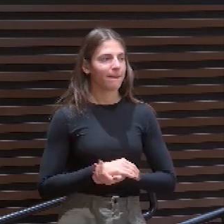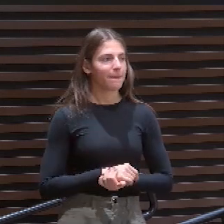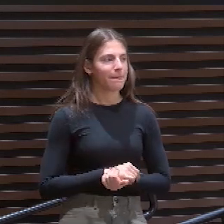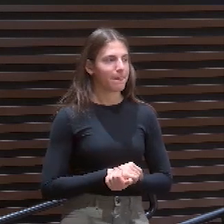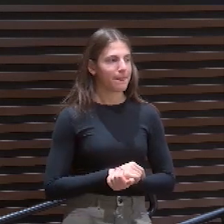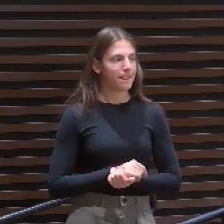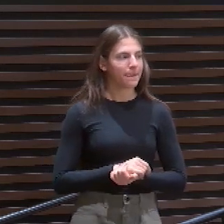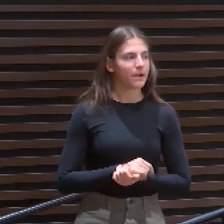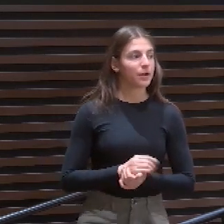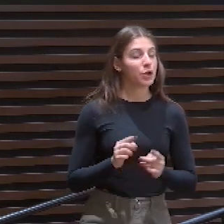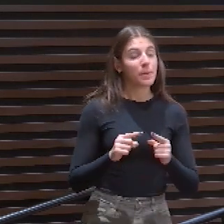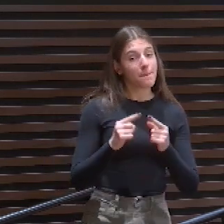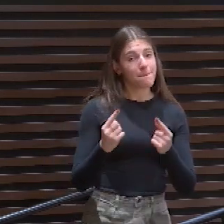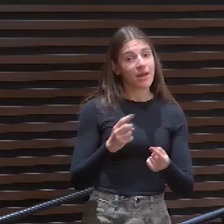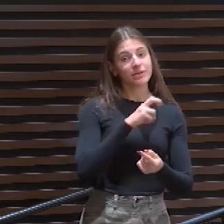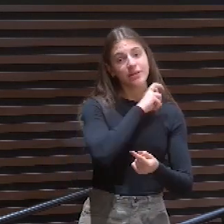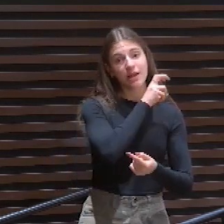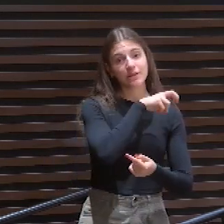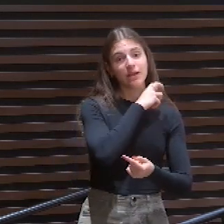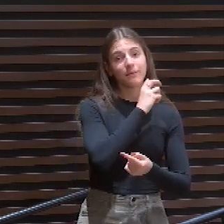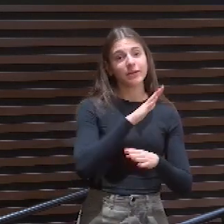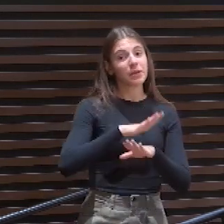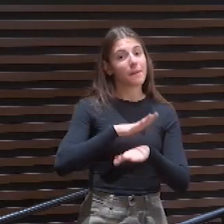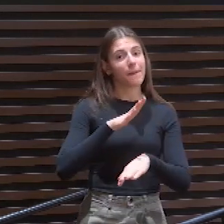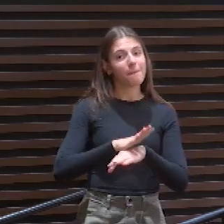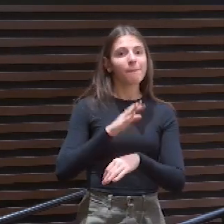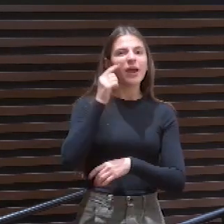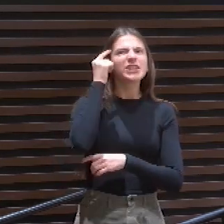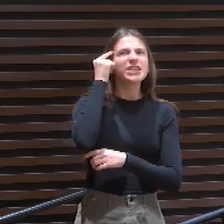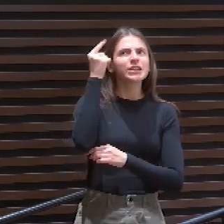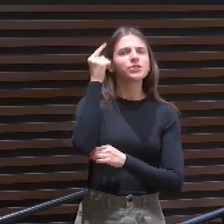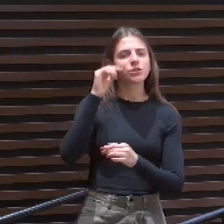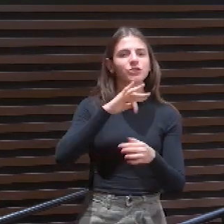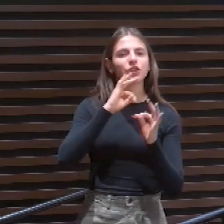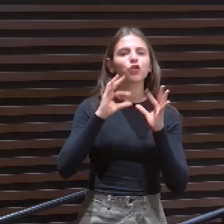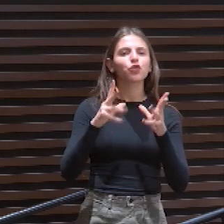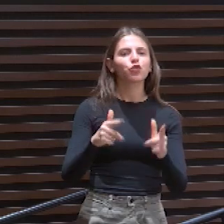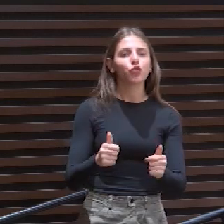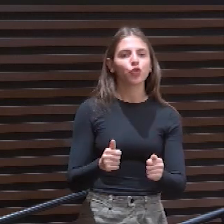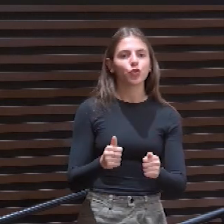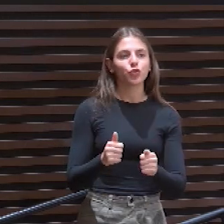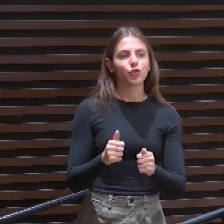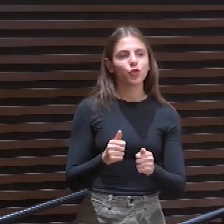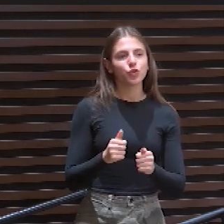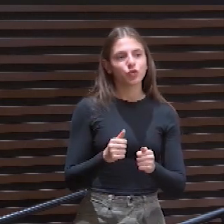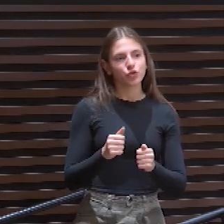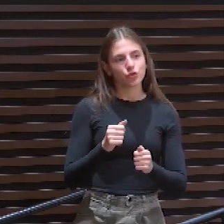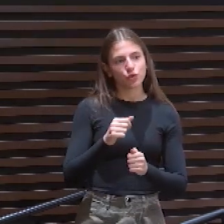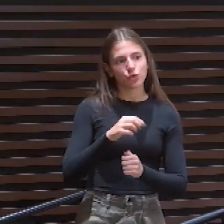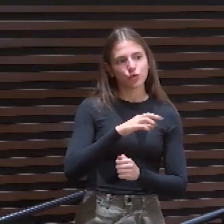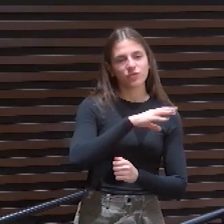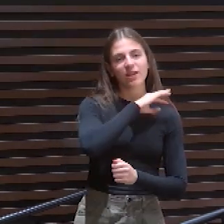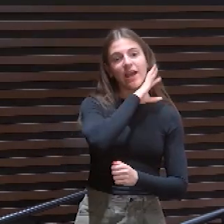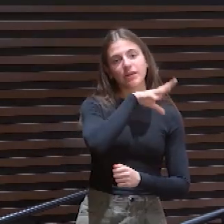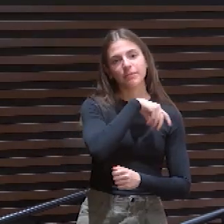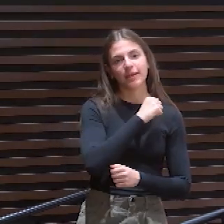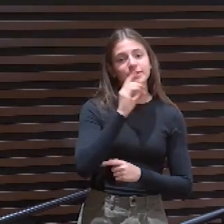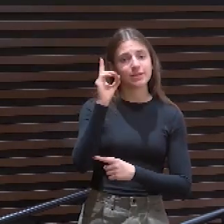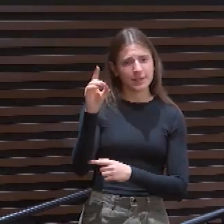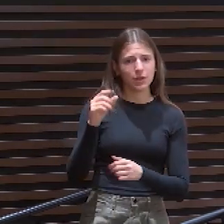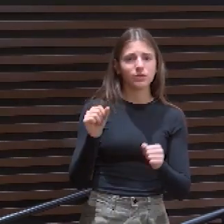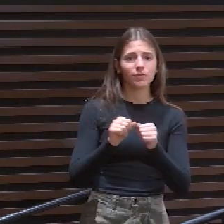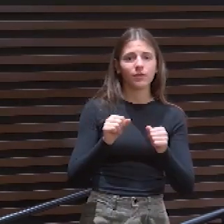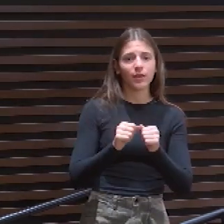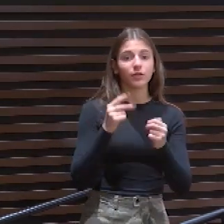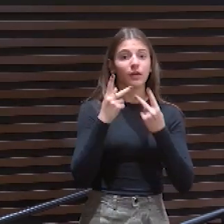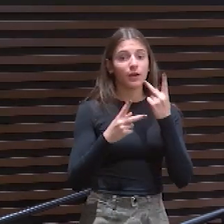Mas a serpente, mais sagaz que todos os animais selváticos que o Senhor Deus tinha feito, disse à mulher: